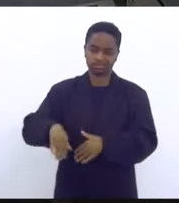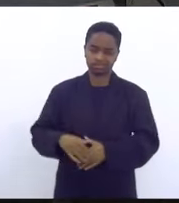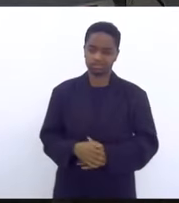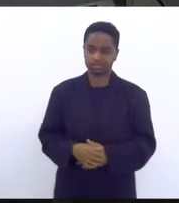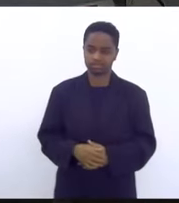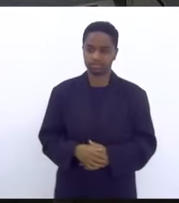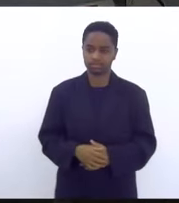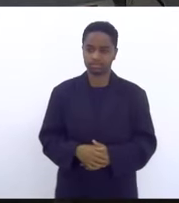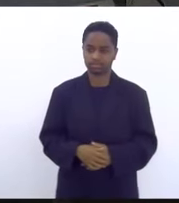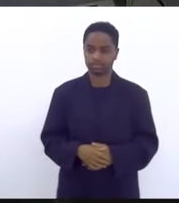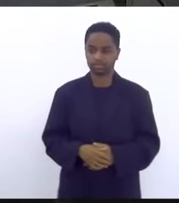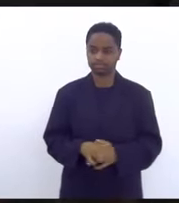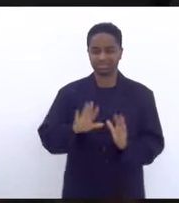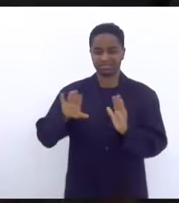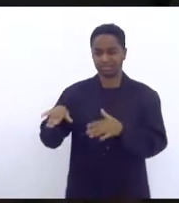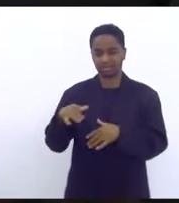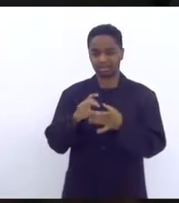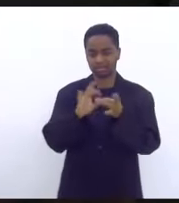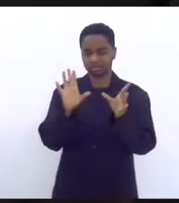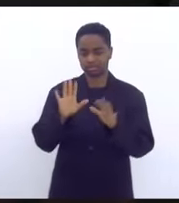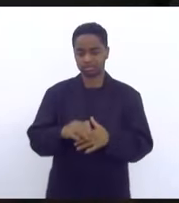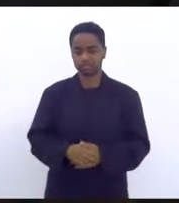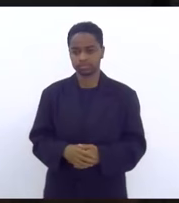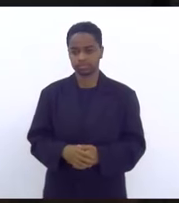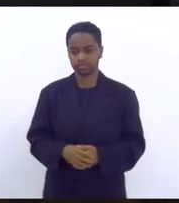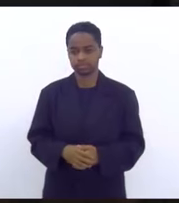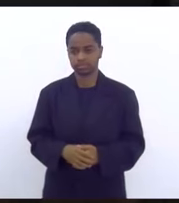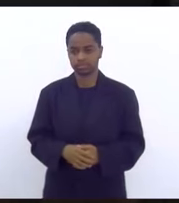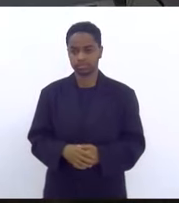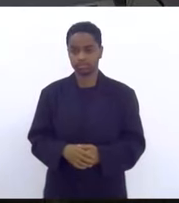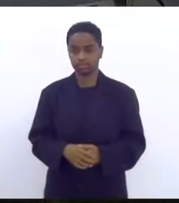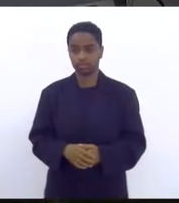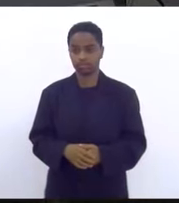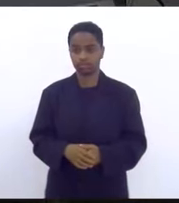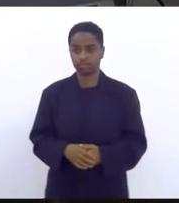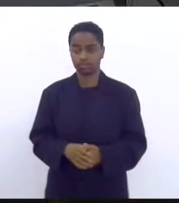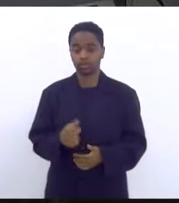são as quatro. Deputado, para emitir o parecer, posso...